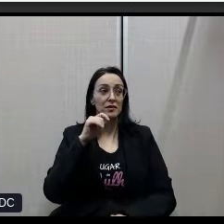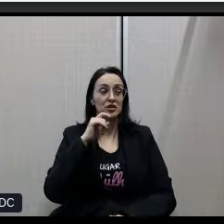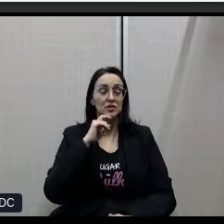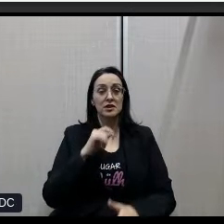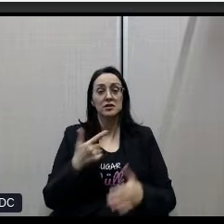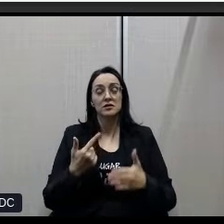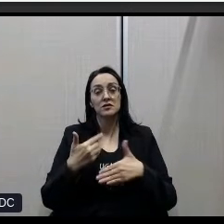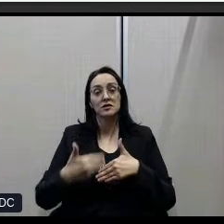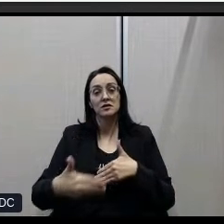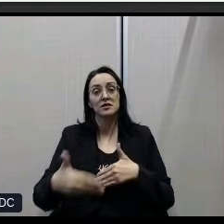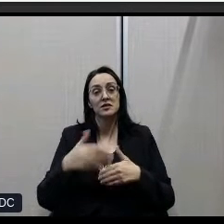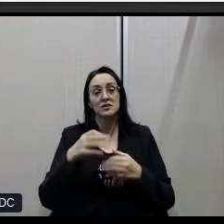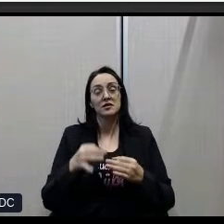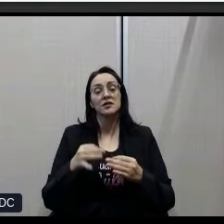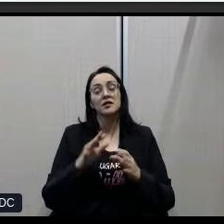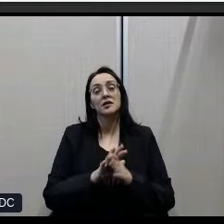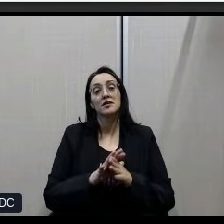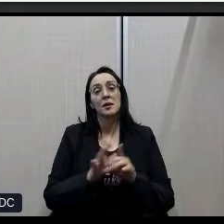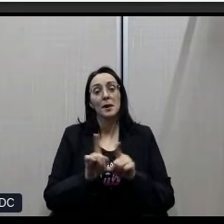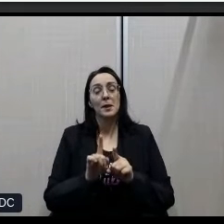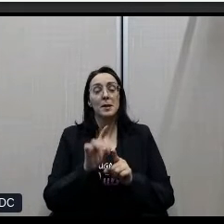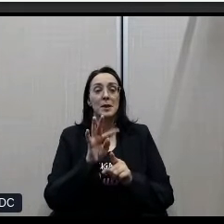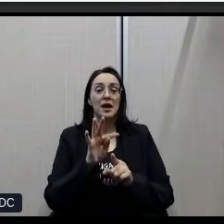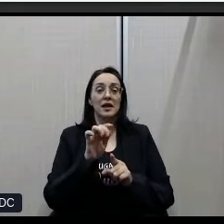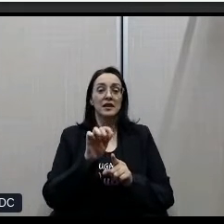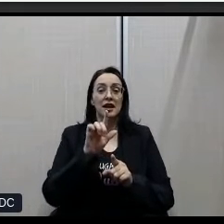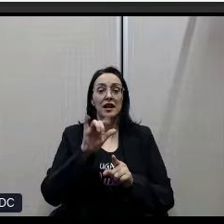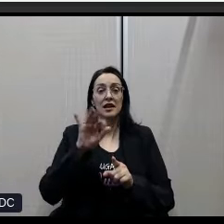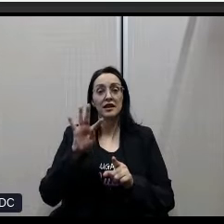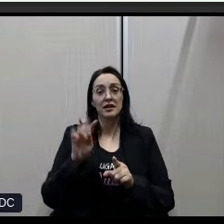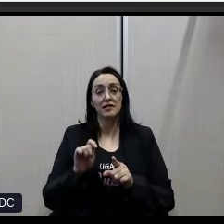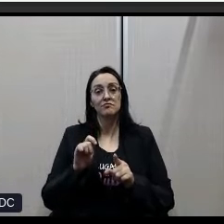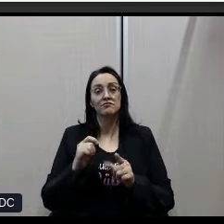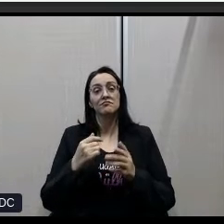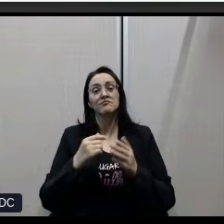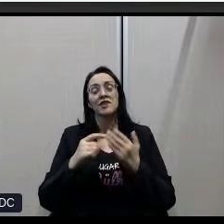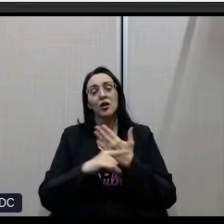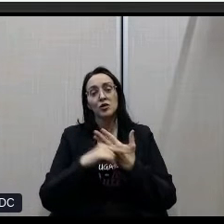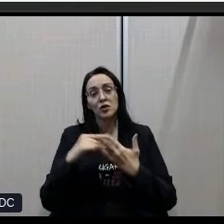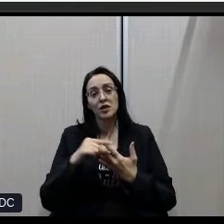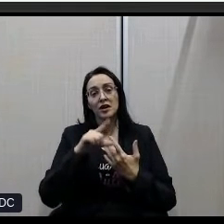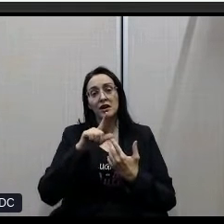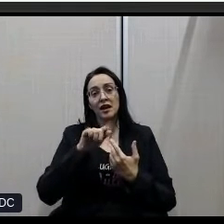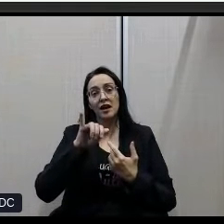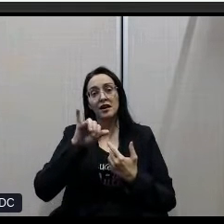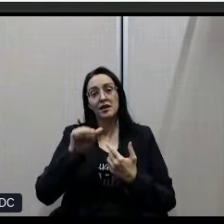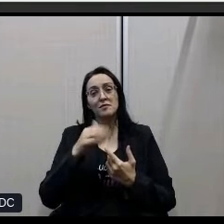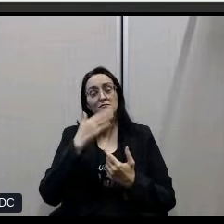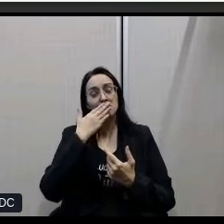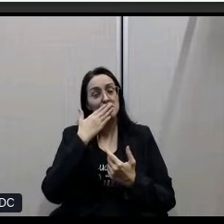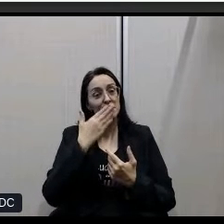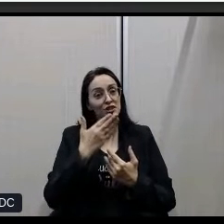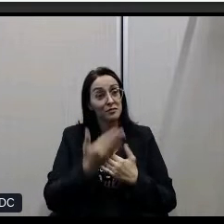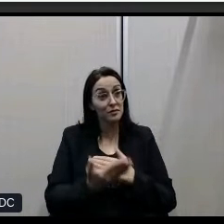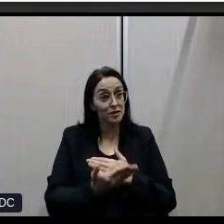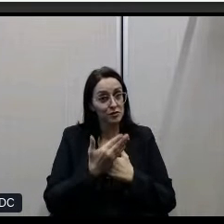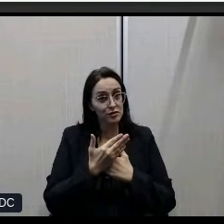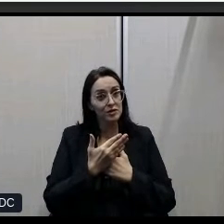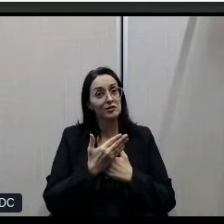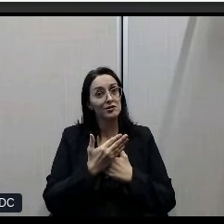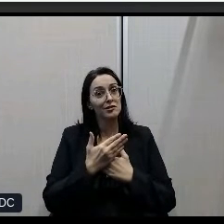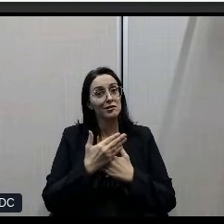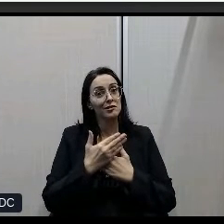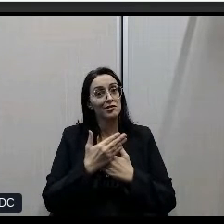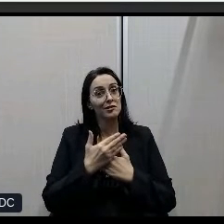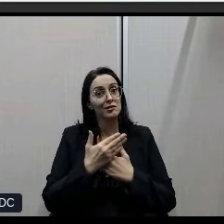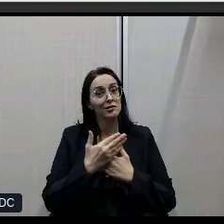Pagani. A Thalita, ela é autora do Gaia, e muita coisa, pedi ajuda e me inspirei no Gaia. O Gaia é